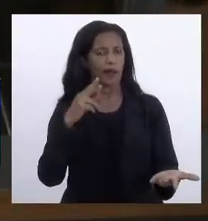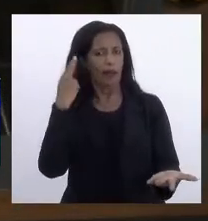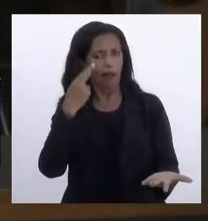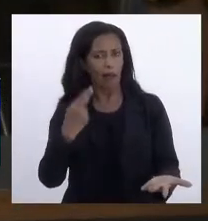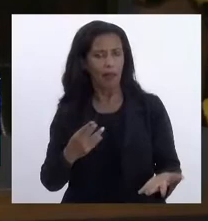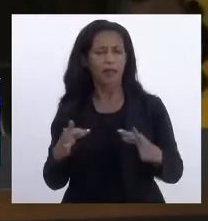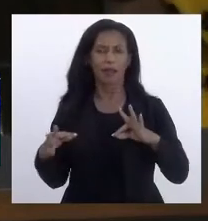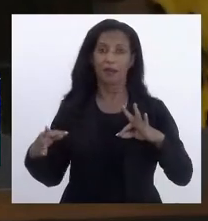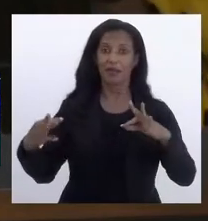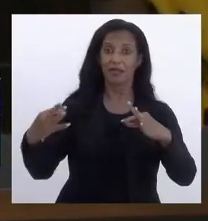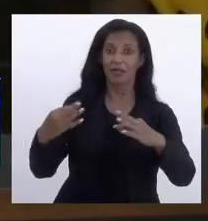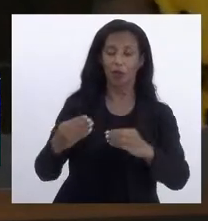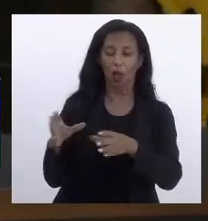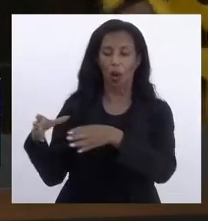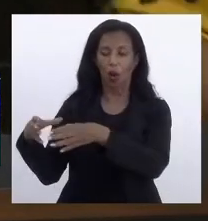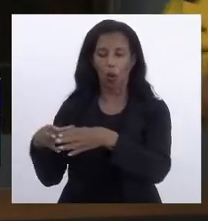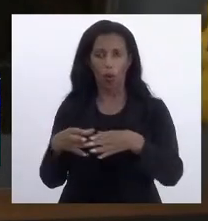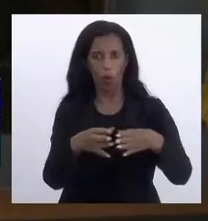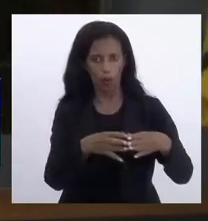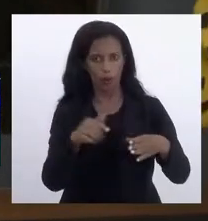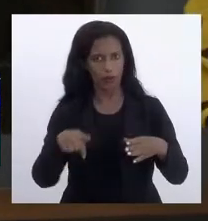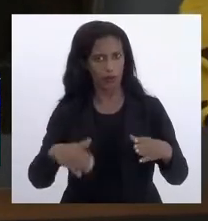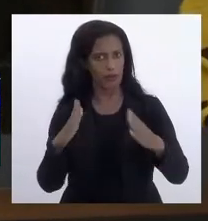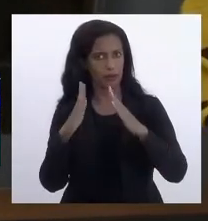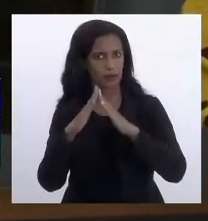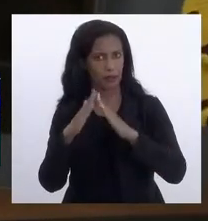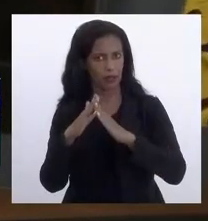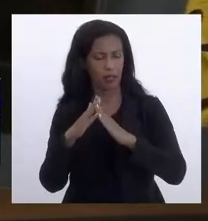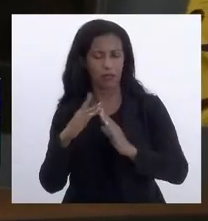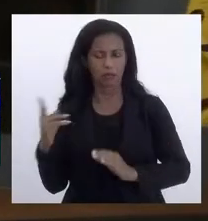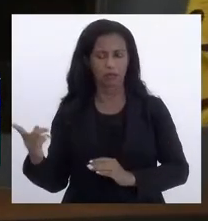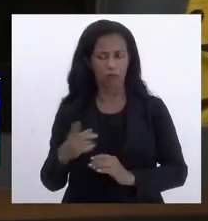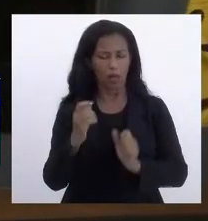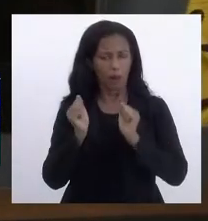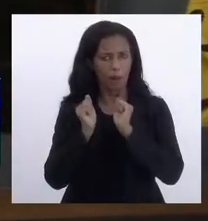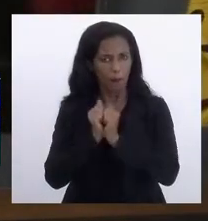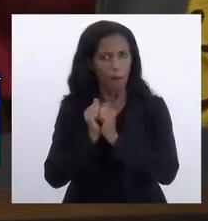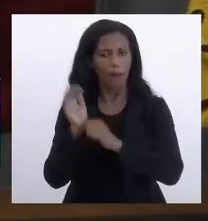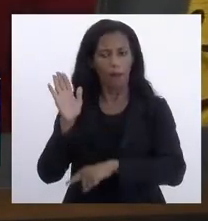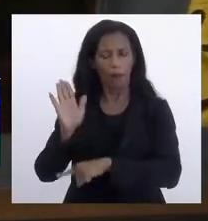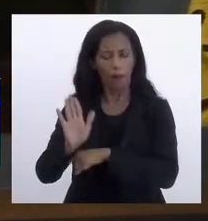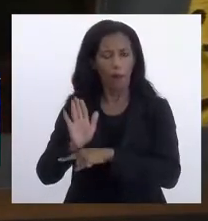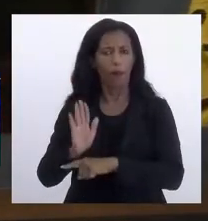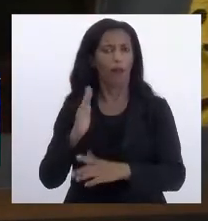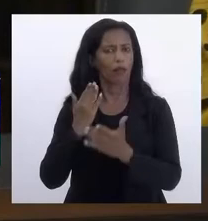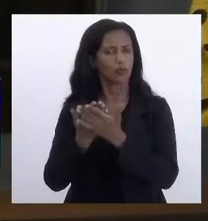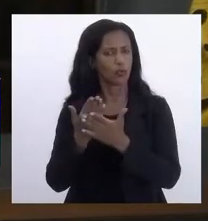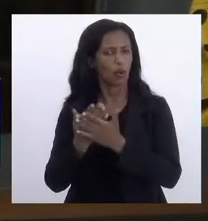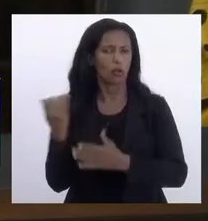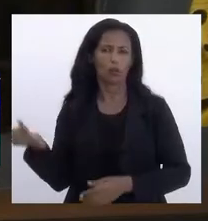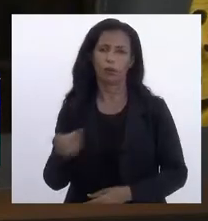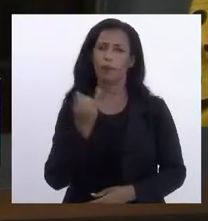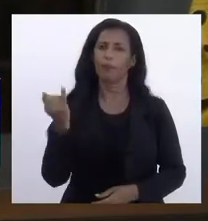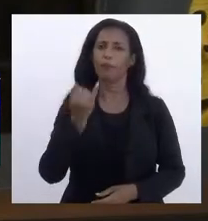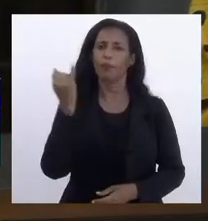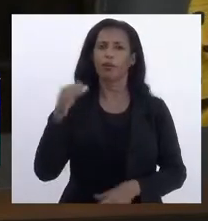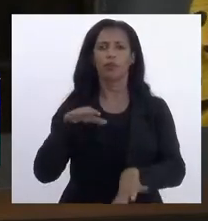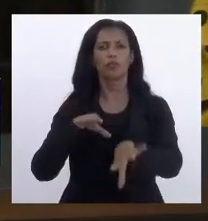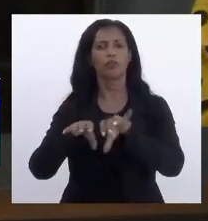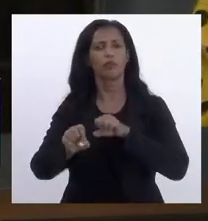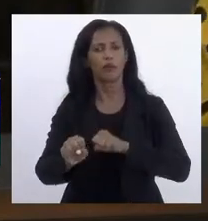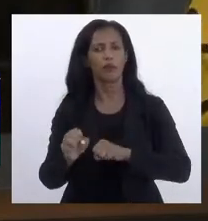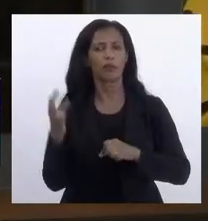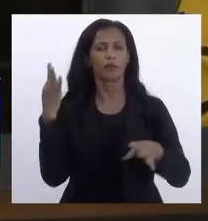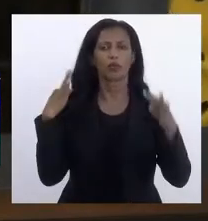mas todas as comissões da casa, para que a gente possa defender essa escola tão importante para a formação